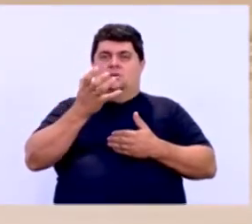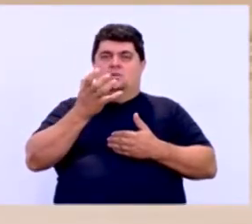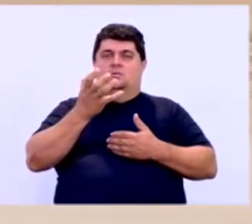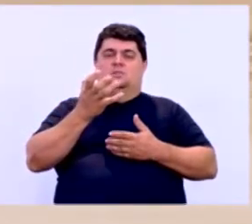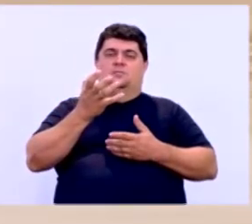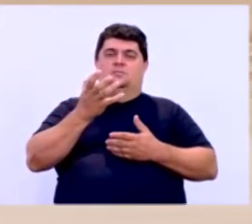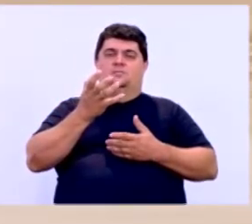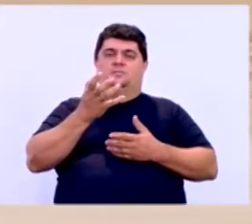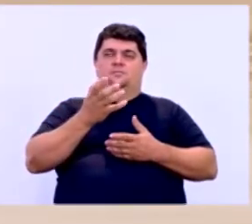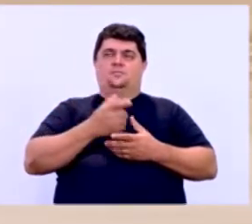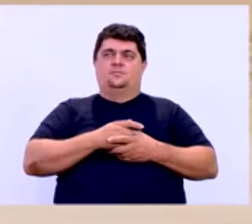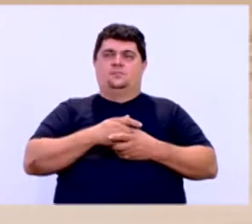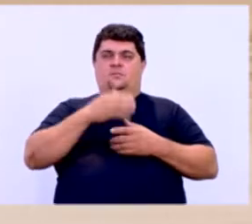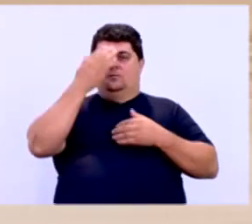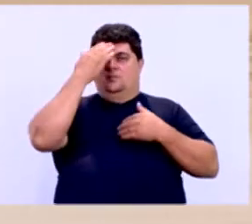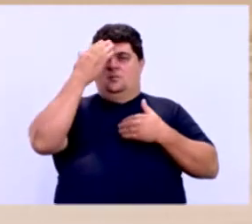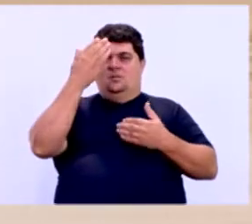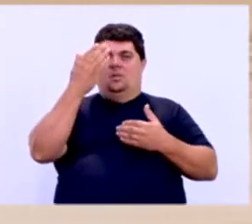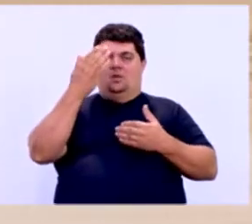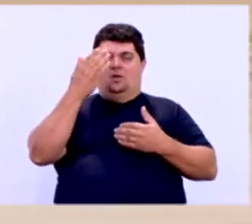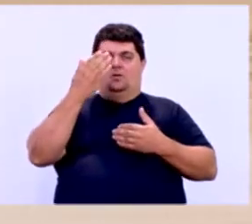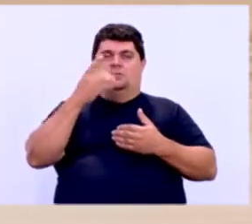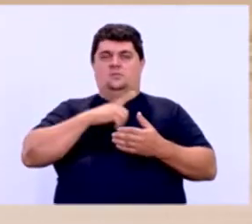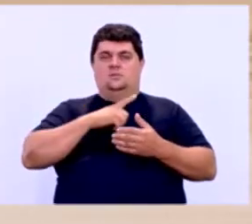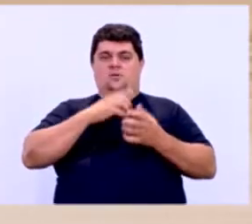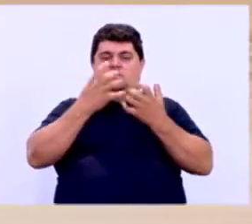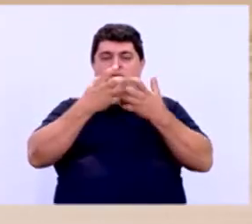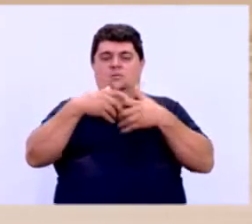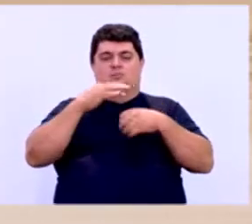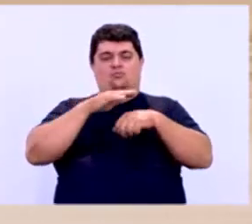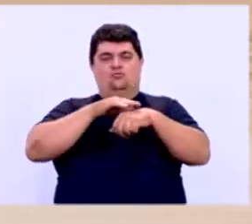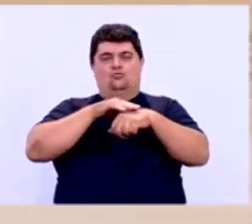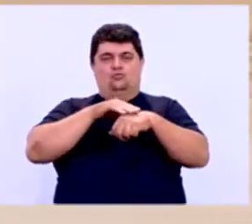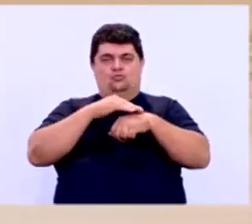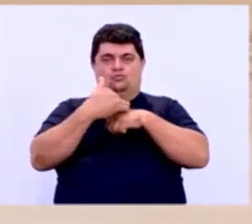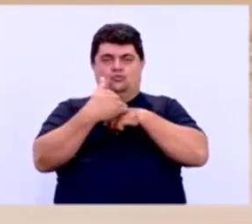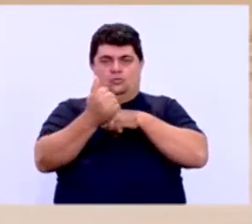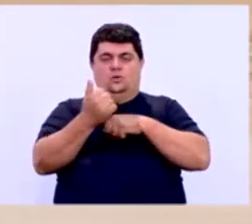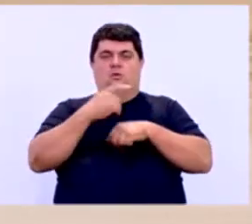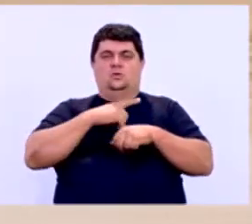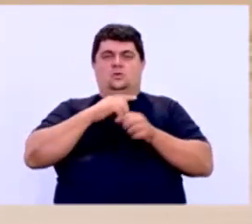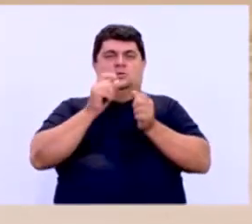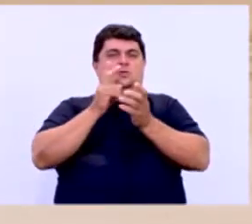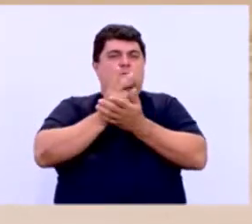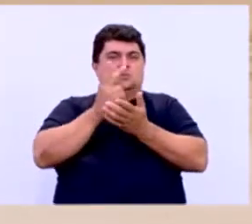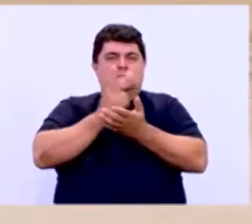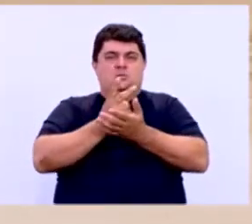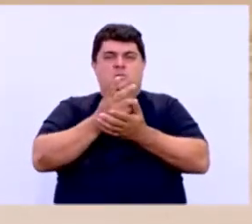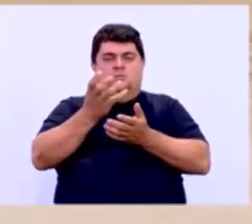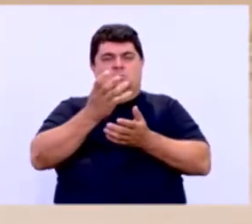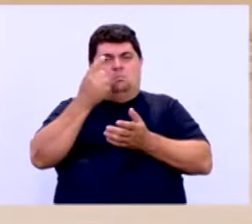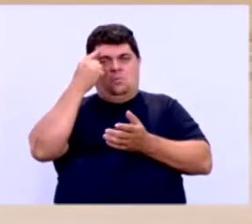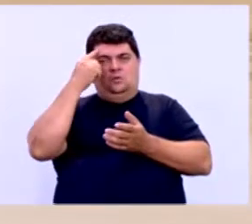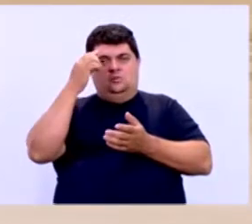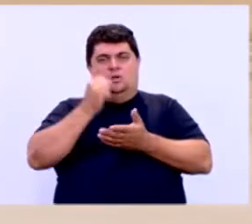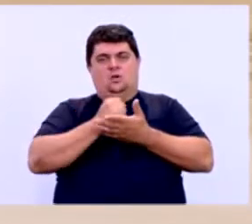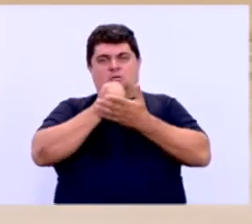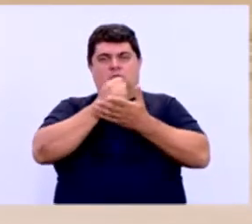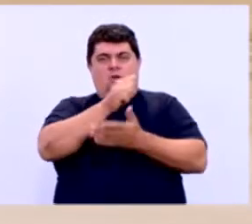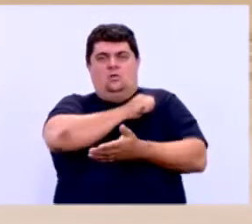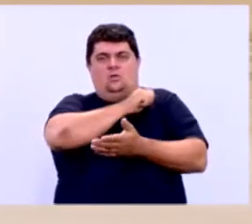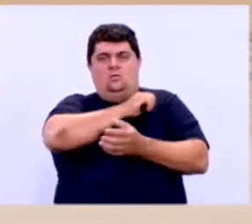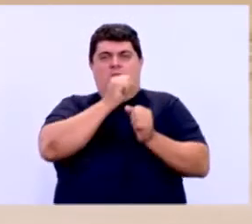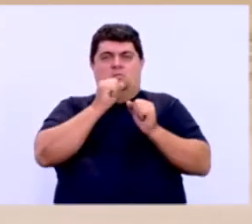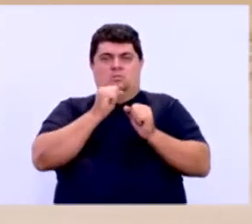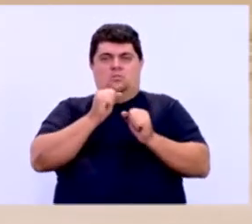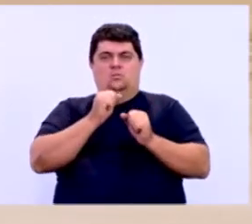de agradecer pela oportunidade também do IFO e dizer que estou sempre à disposição. Espero ter ajudado os alunos e dizer que eles